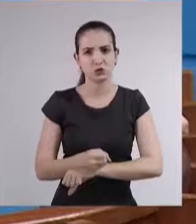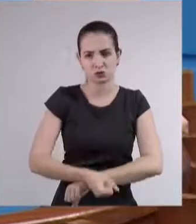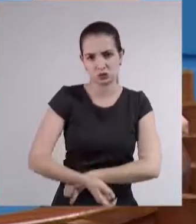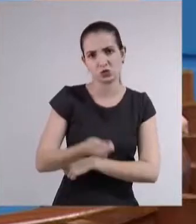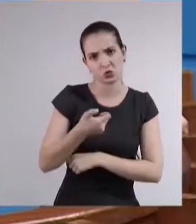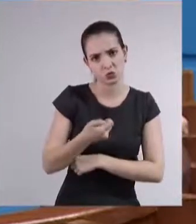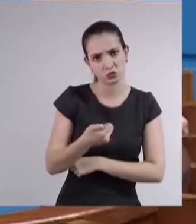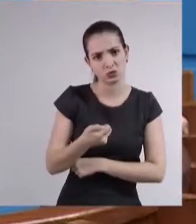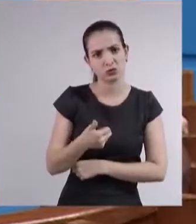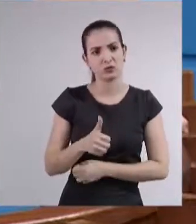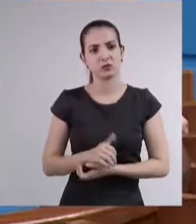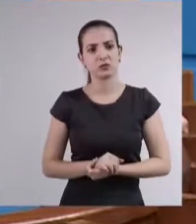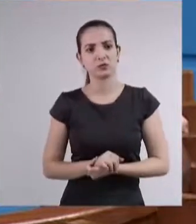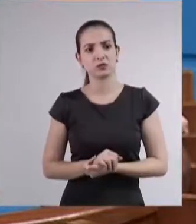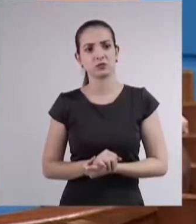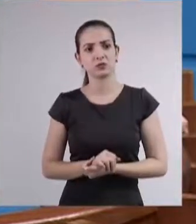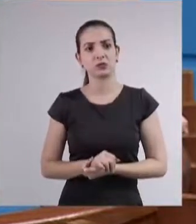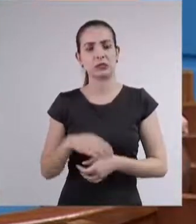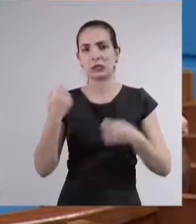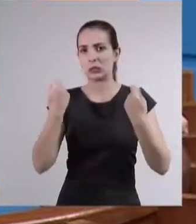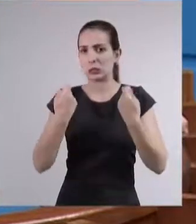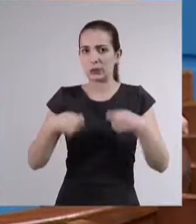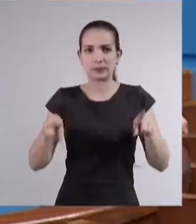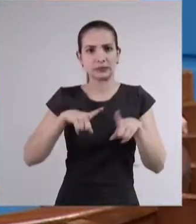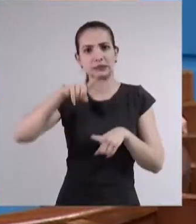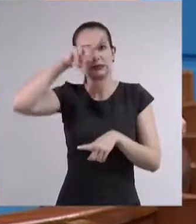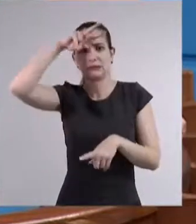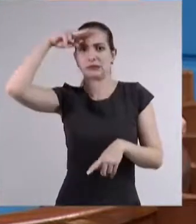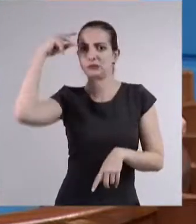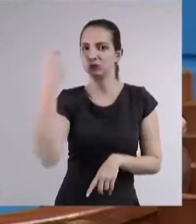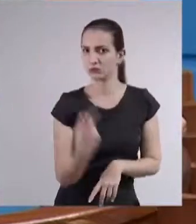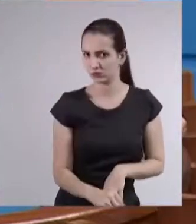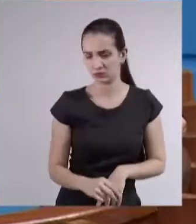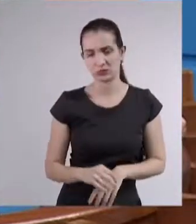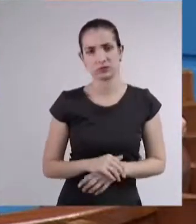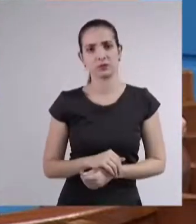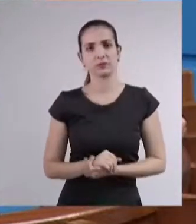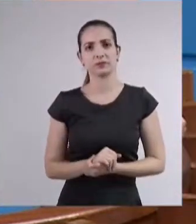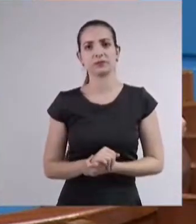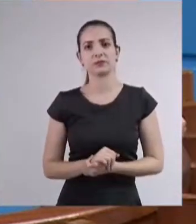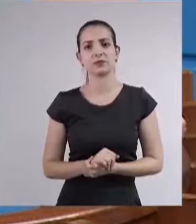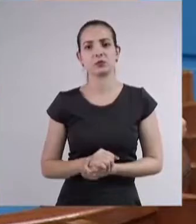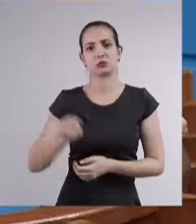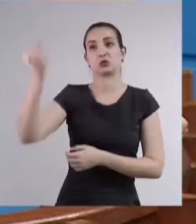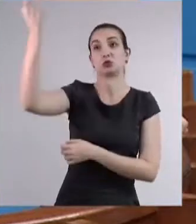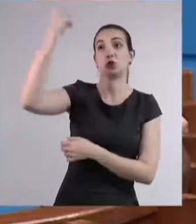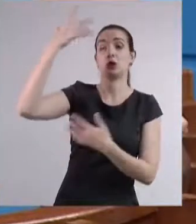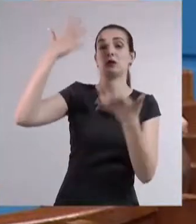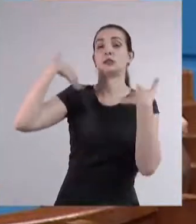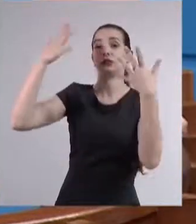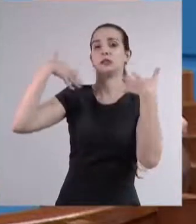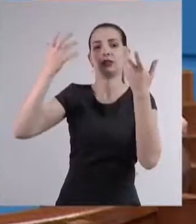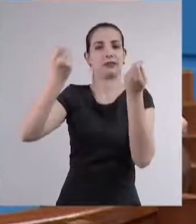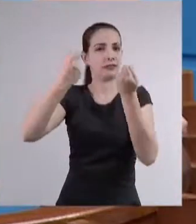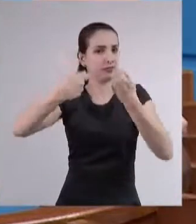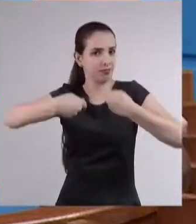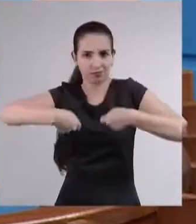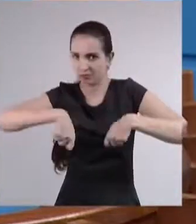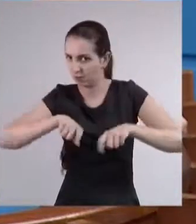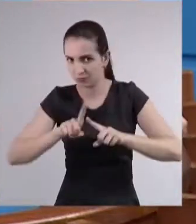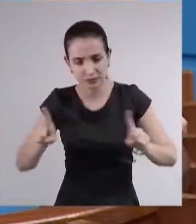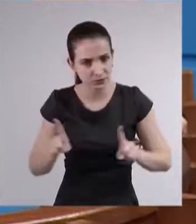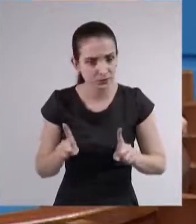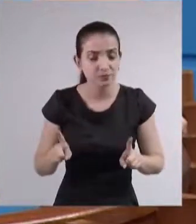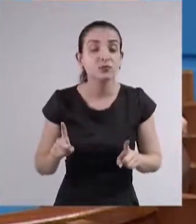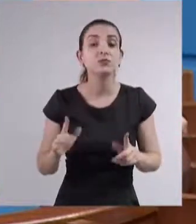esforço, sem derramar suor, né, sem se queimar no sol, e